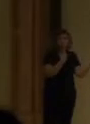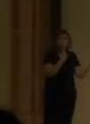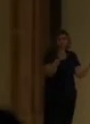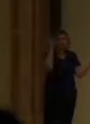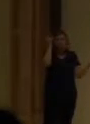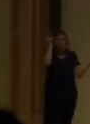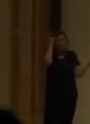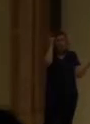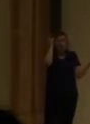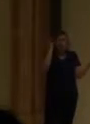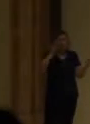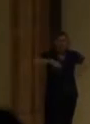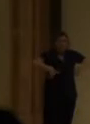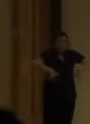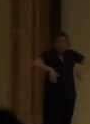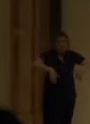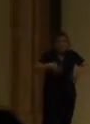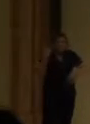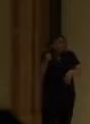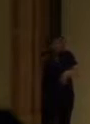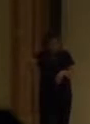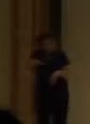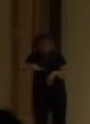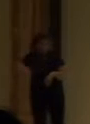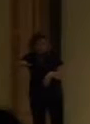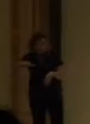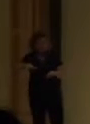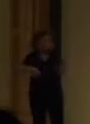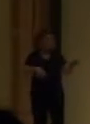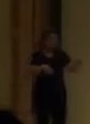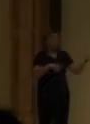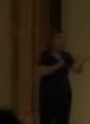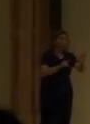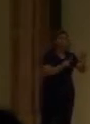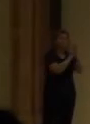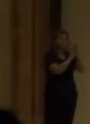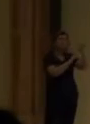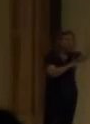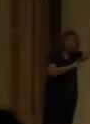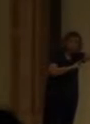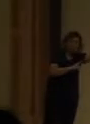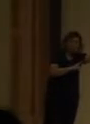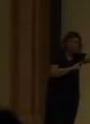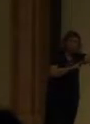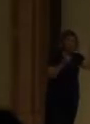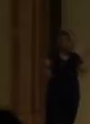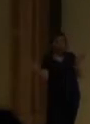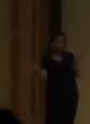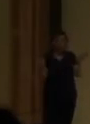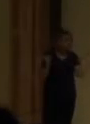são deuses. E assim começa uma história que se vai complicando à medida que o tempo vai